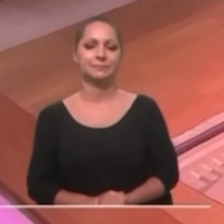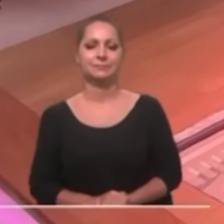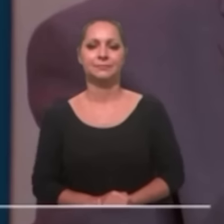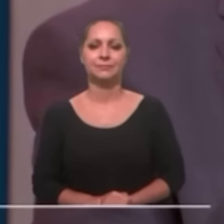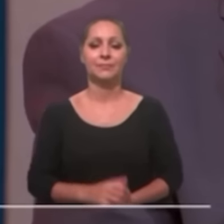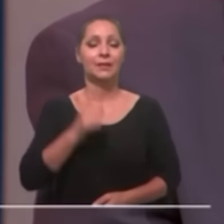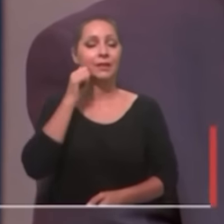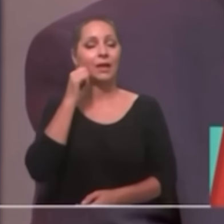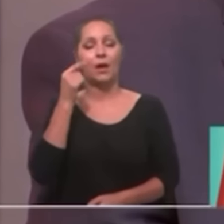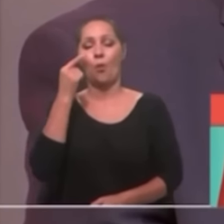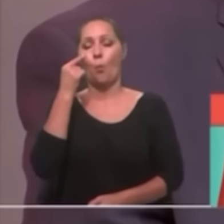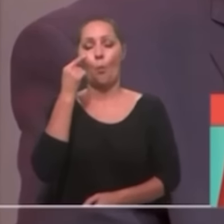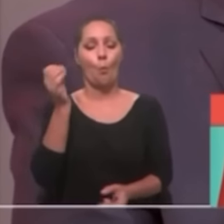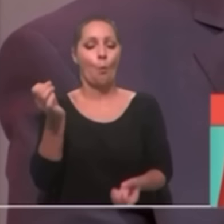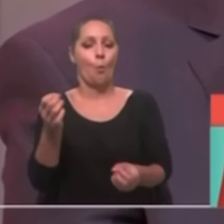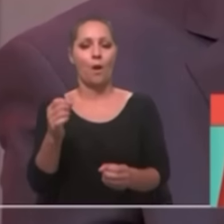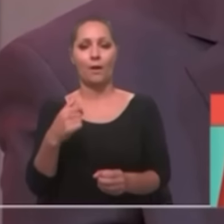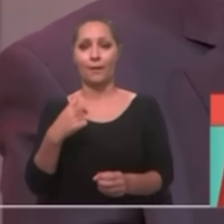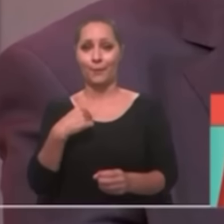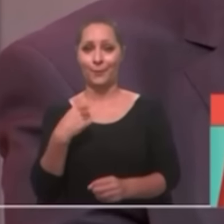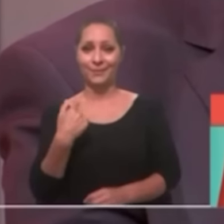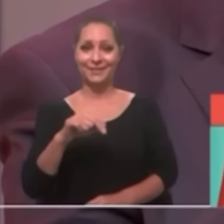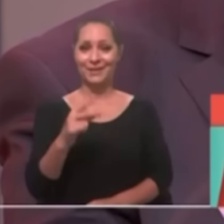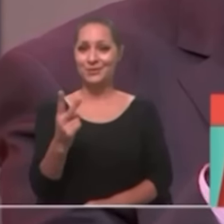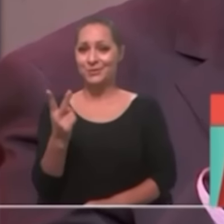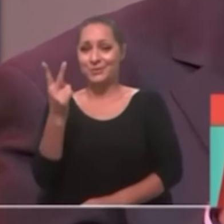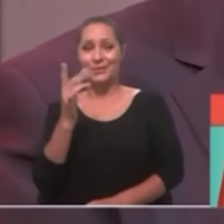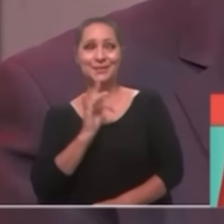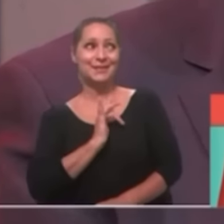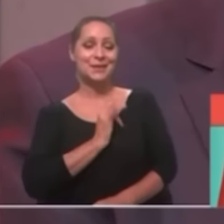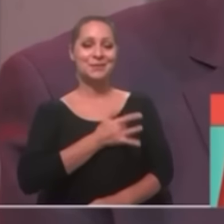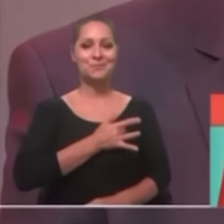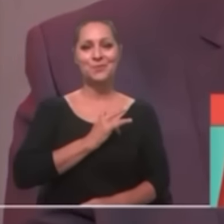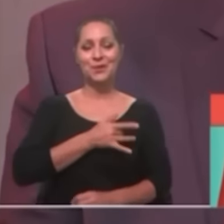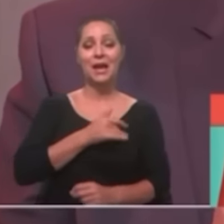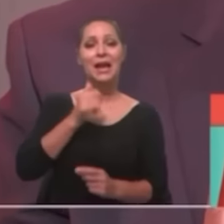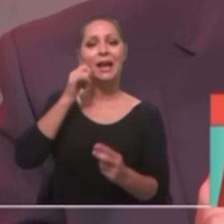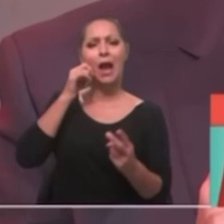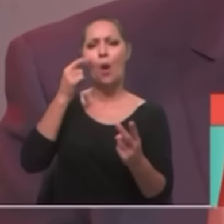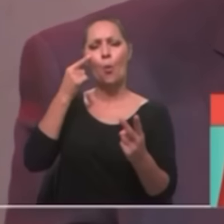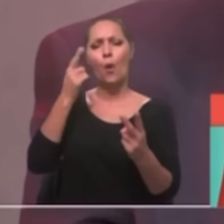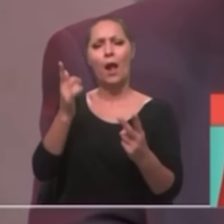Quem não conhece, eu tenho dois amores. Quem não